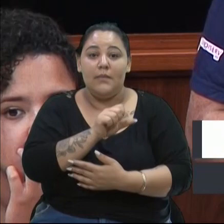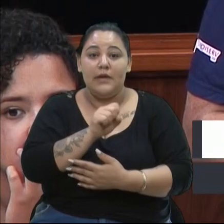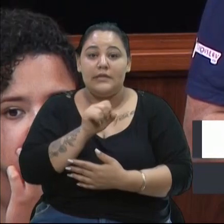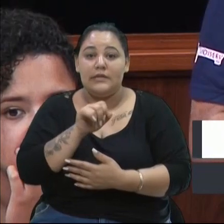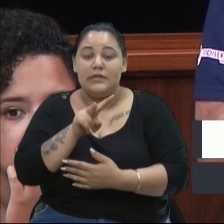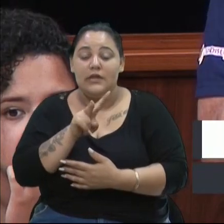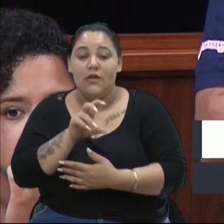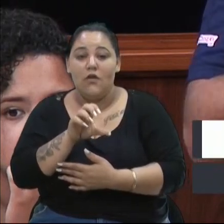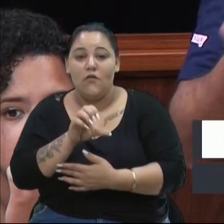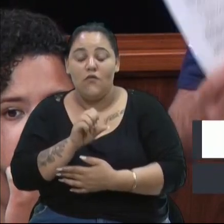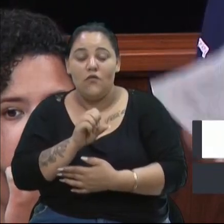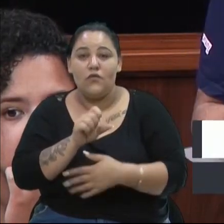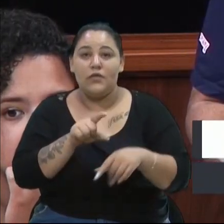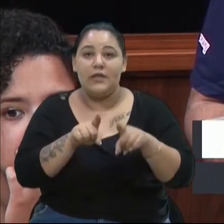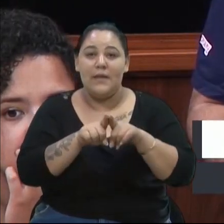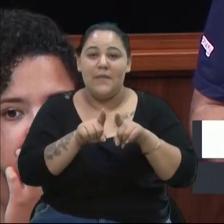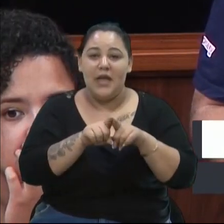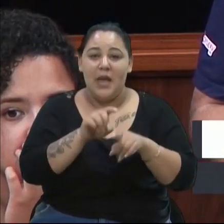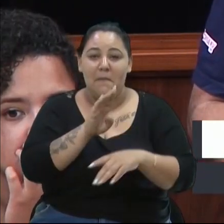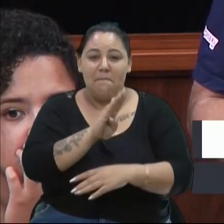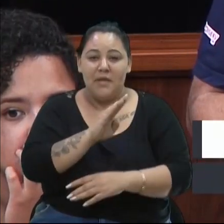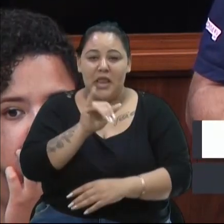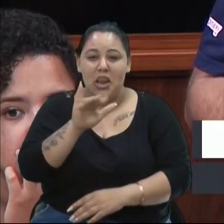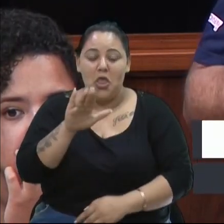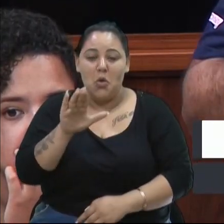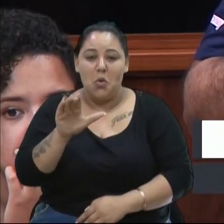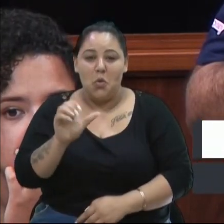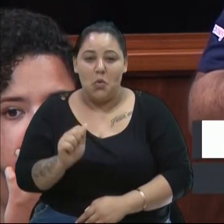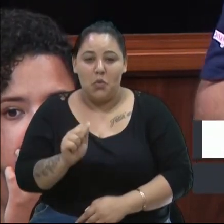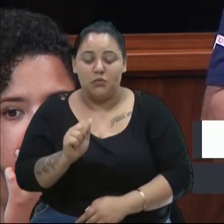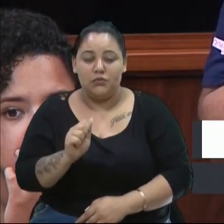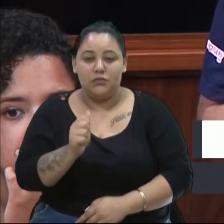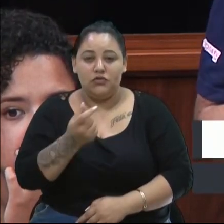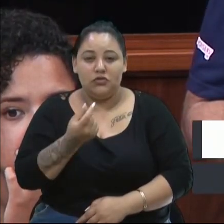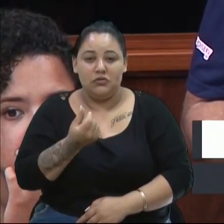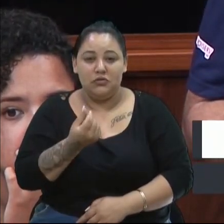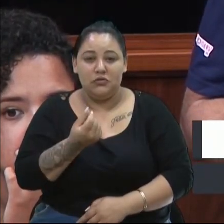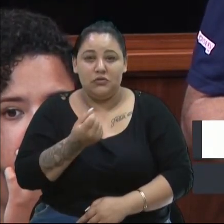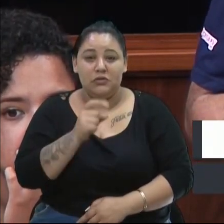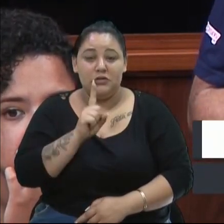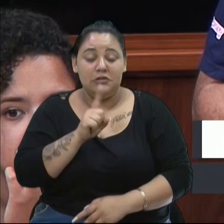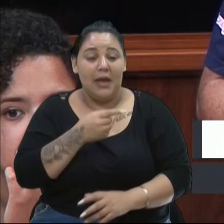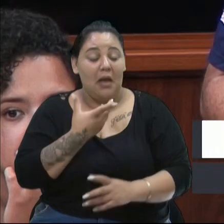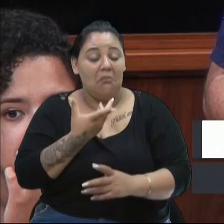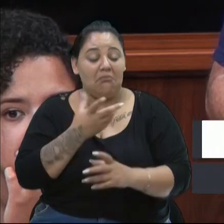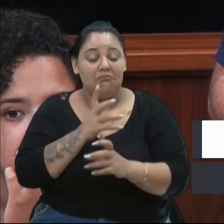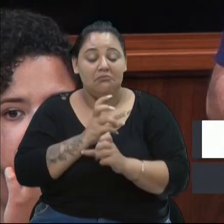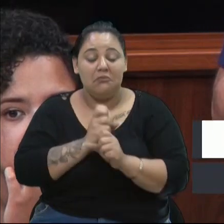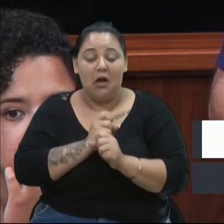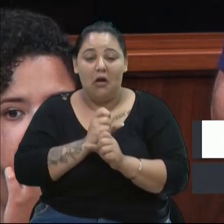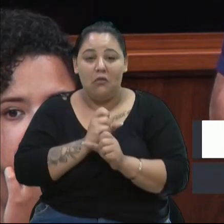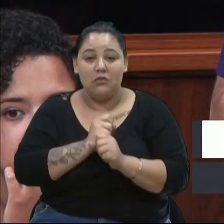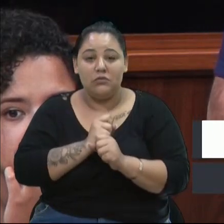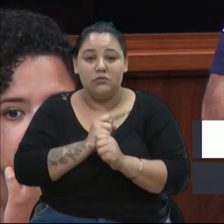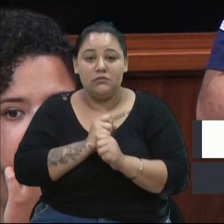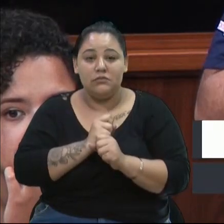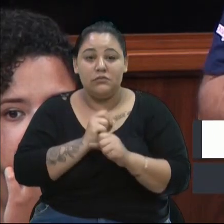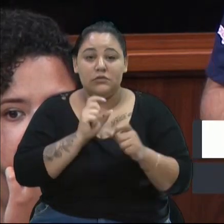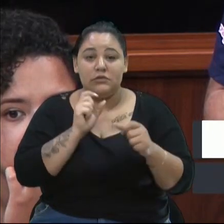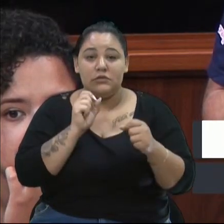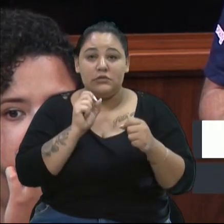atuarial de bilhões, de que esse é um cálculo feito,